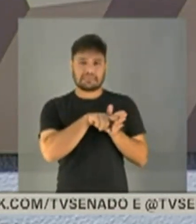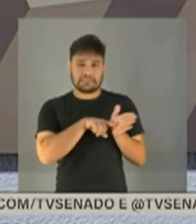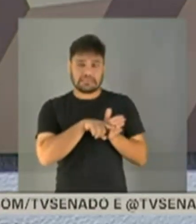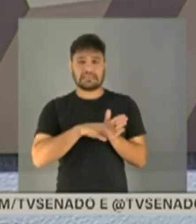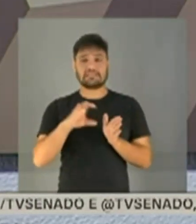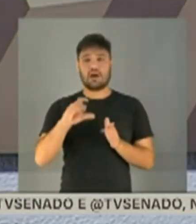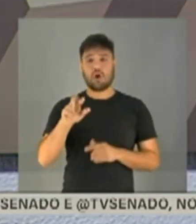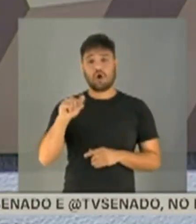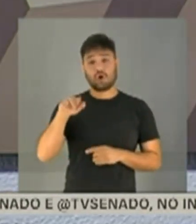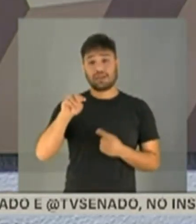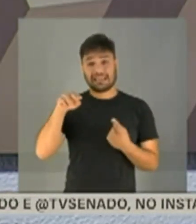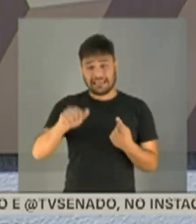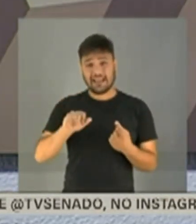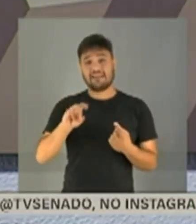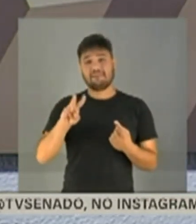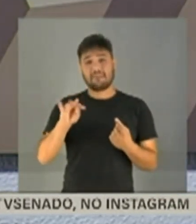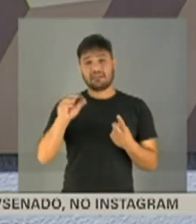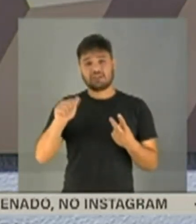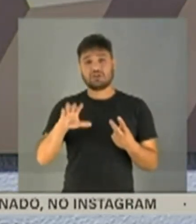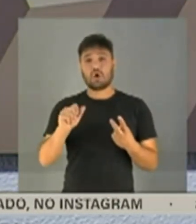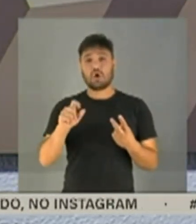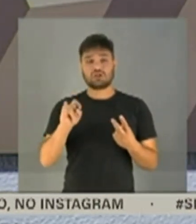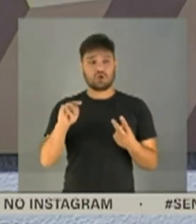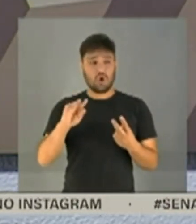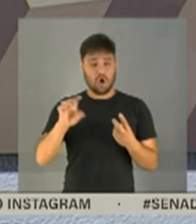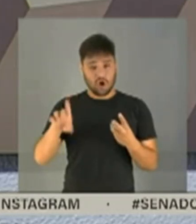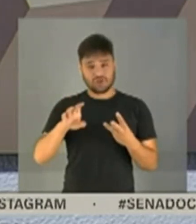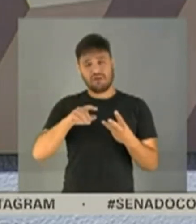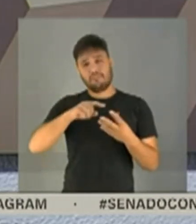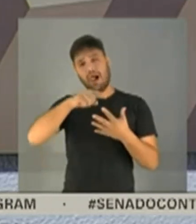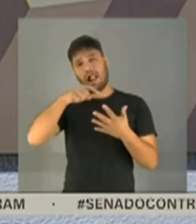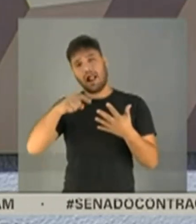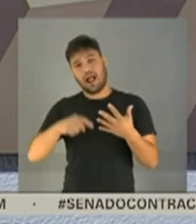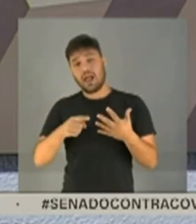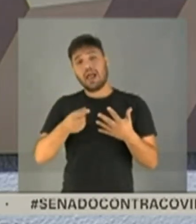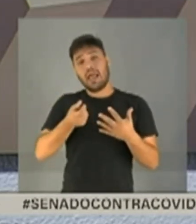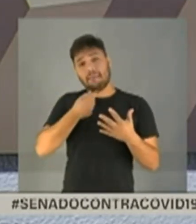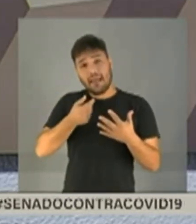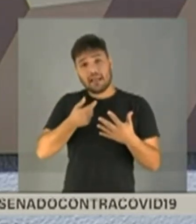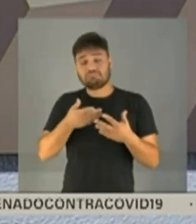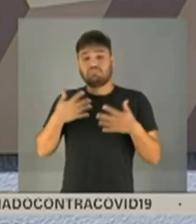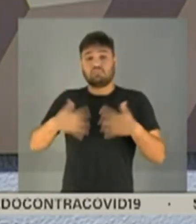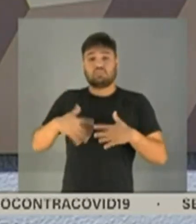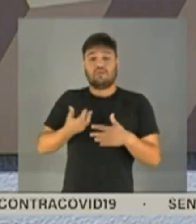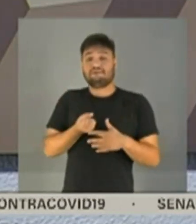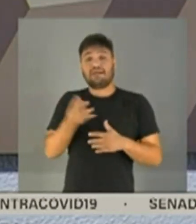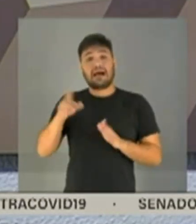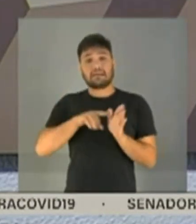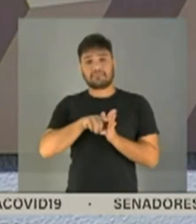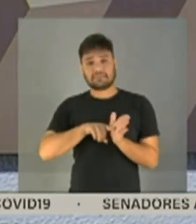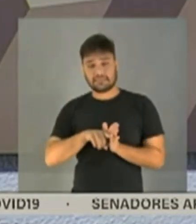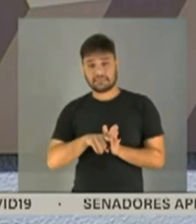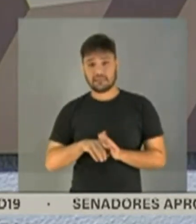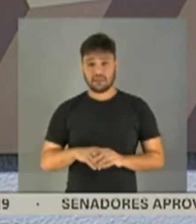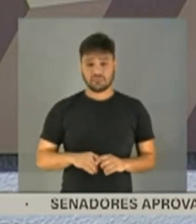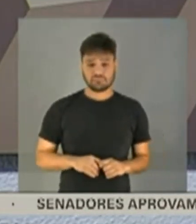cloroquina, ivermectina, colchicina, corticoide e diversas outras drogas que me assusta ainda